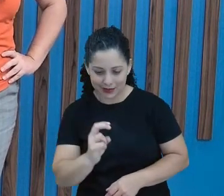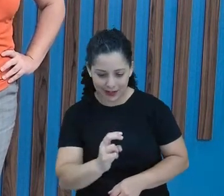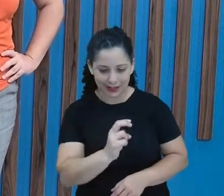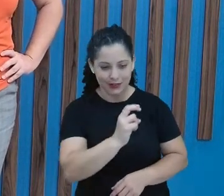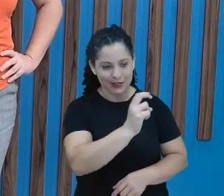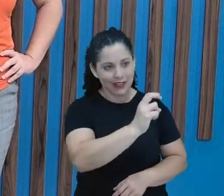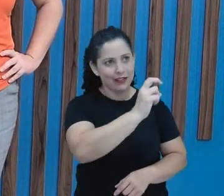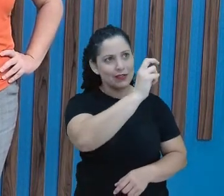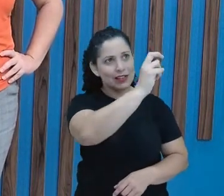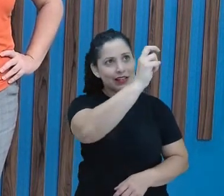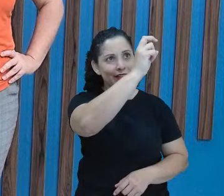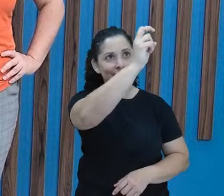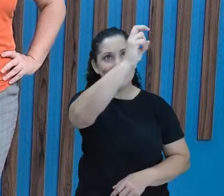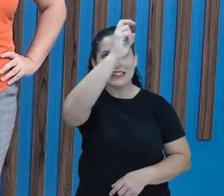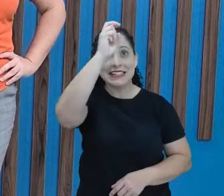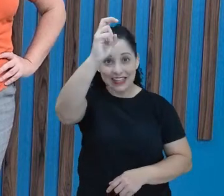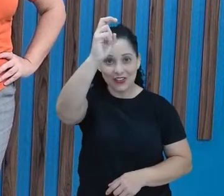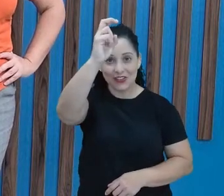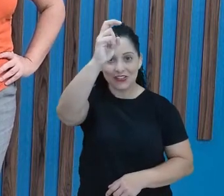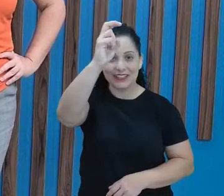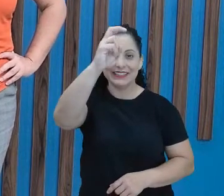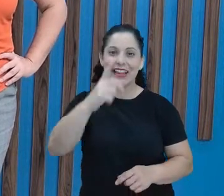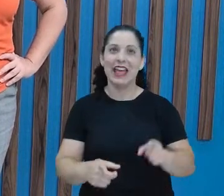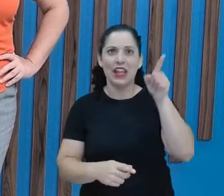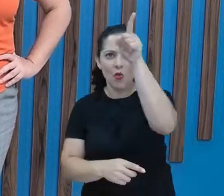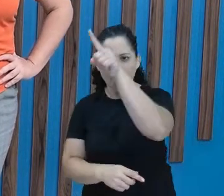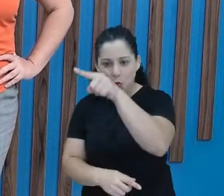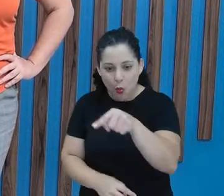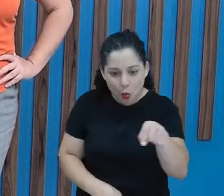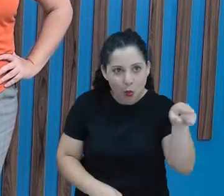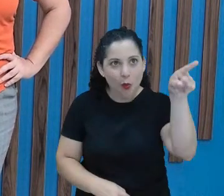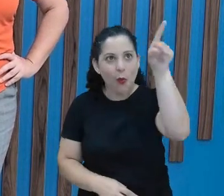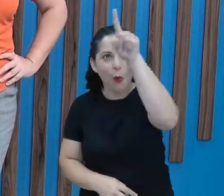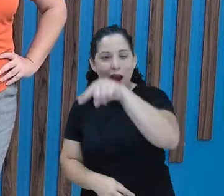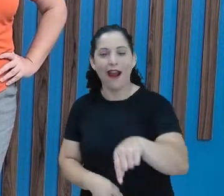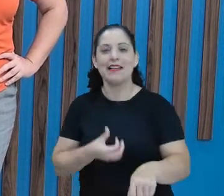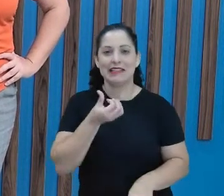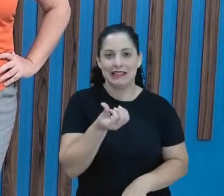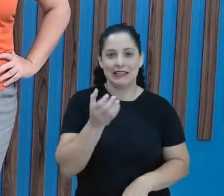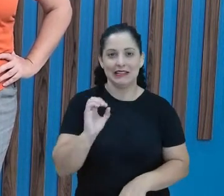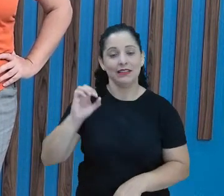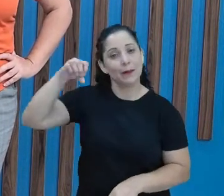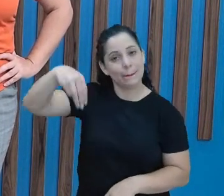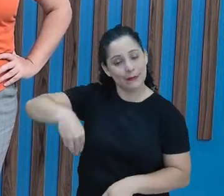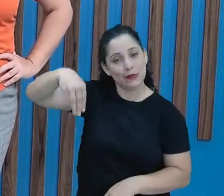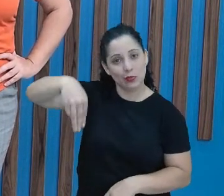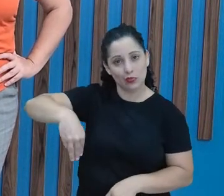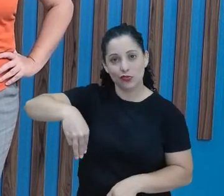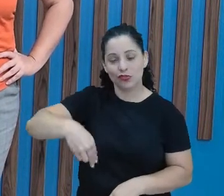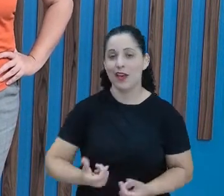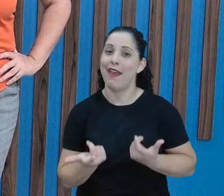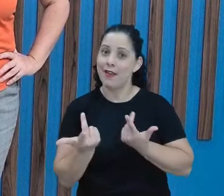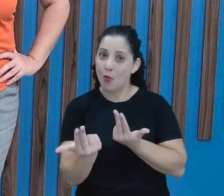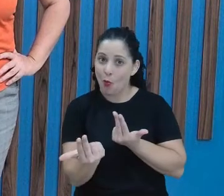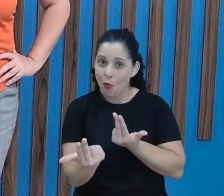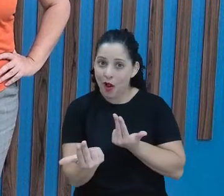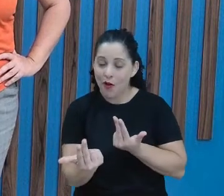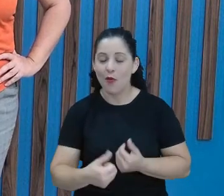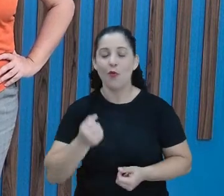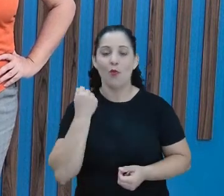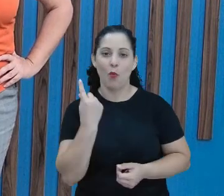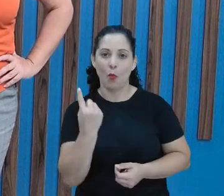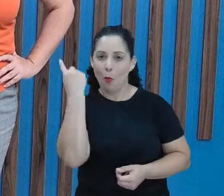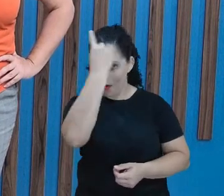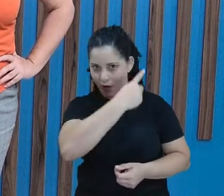faz até o 12, do 1 até o 12, faz 60 minutos, que é referente a uma hora. E 1